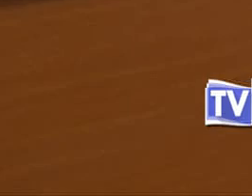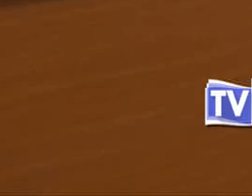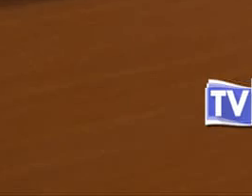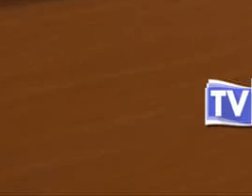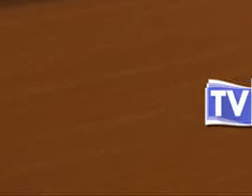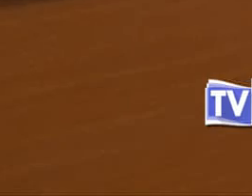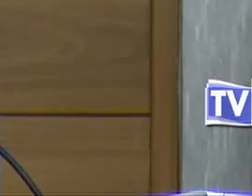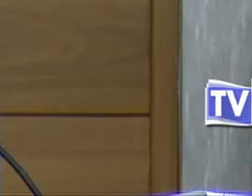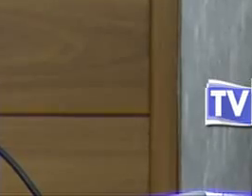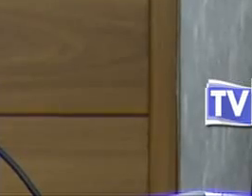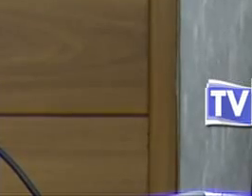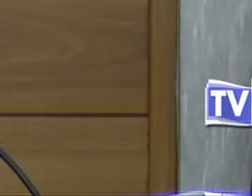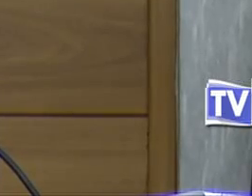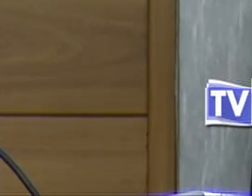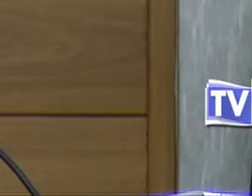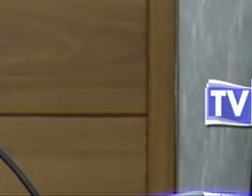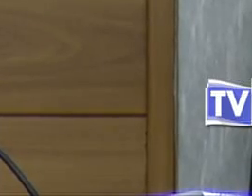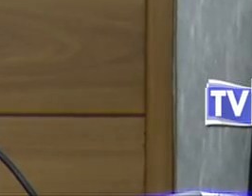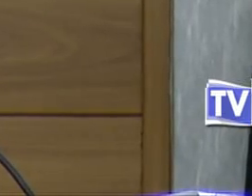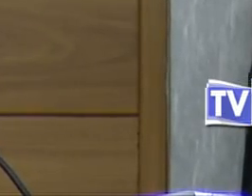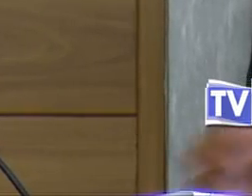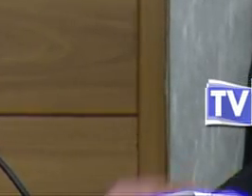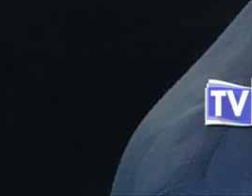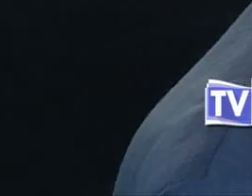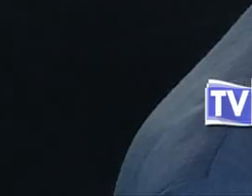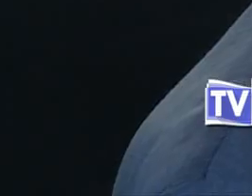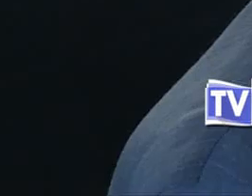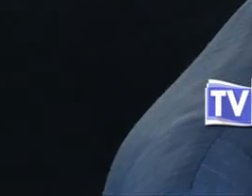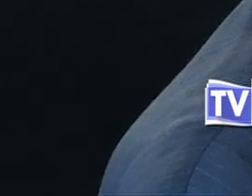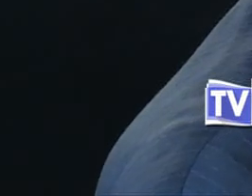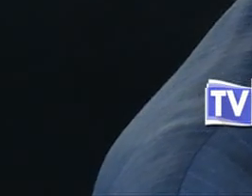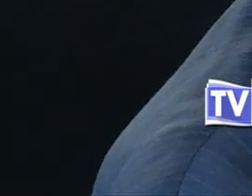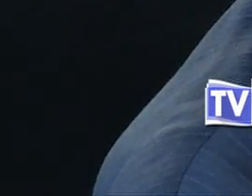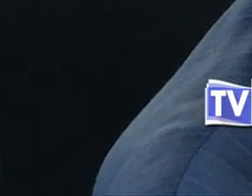Encerrada a discussão, o encaminhamento do vereador Martinez, voto, eu voto sim.